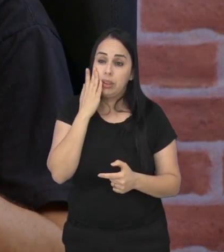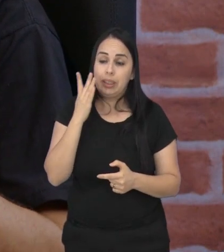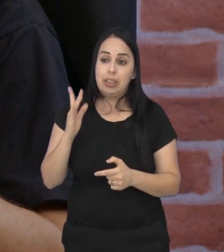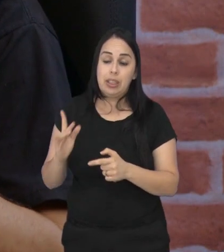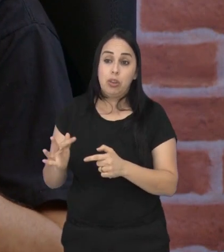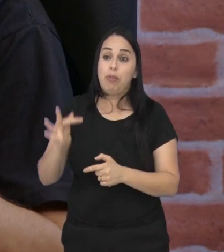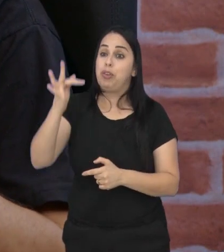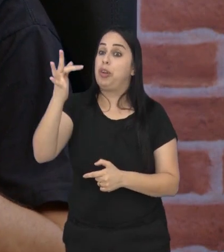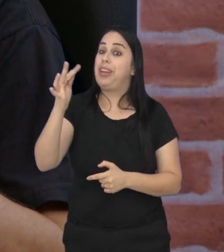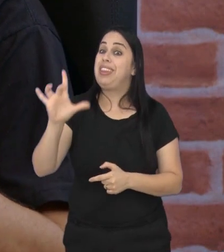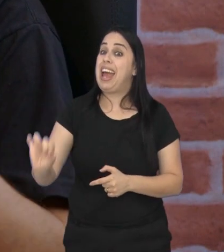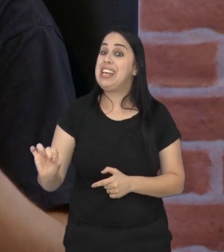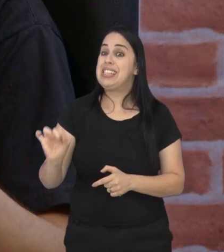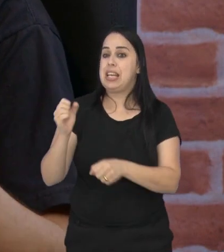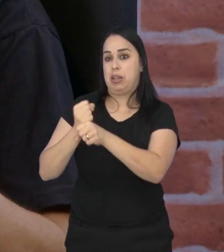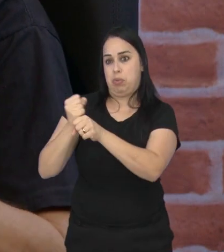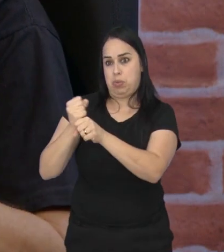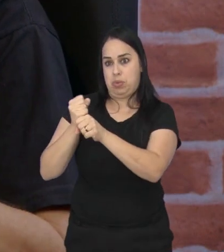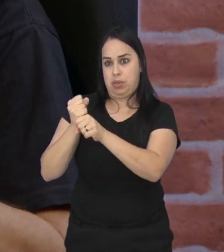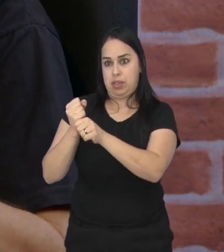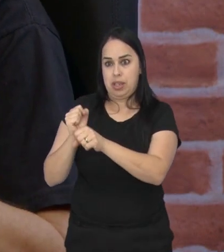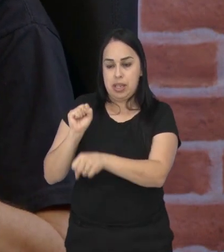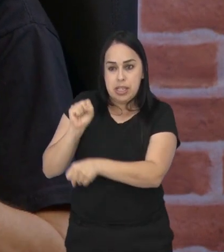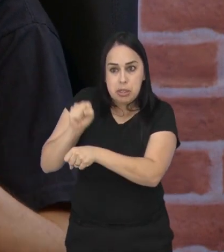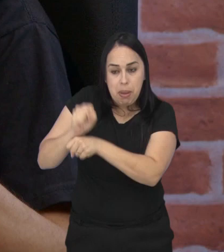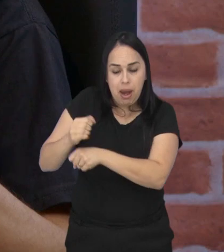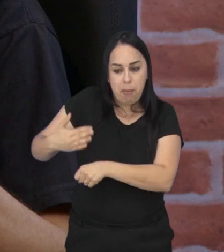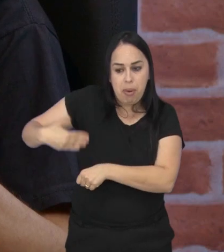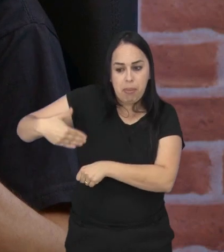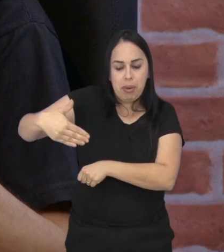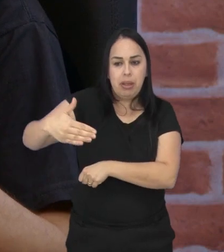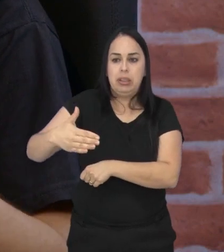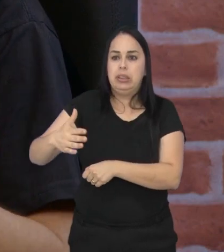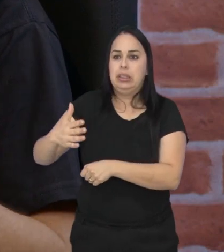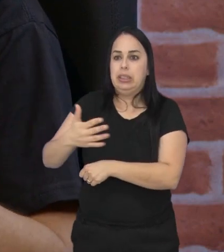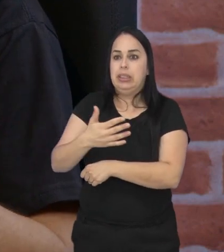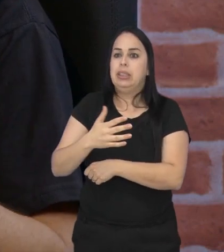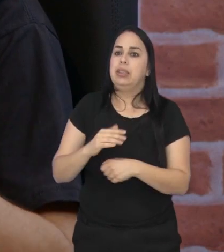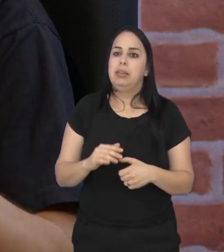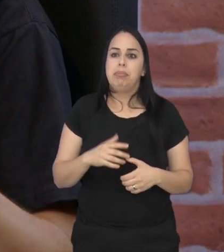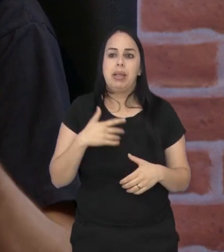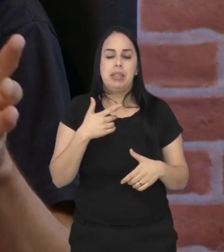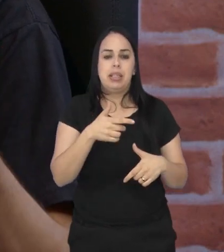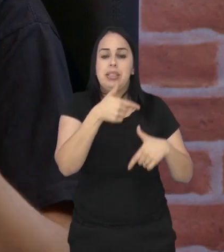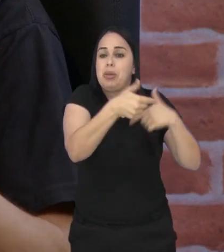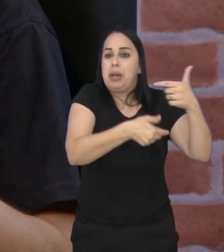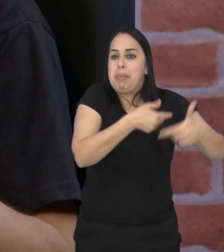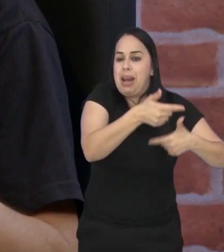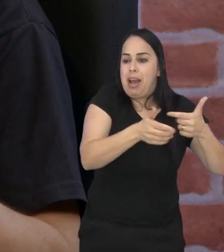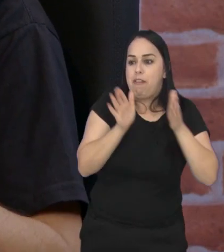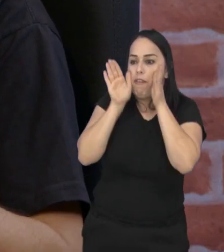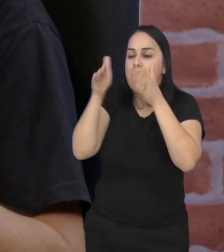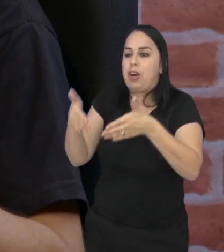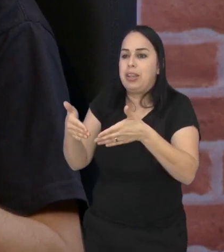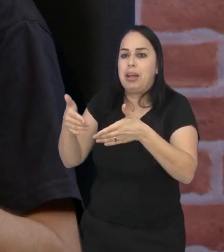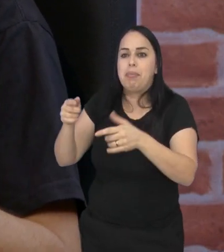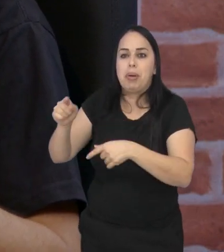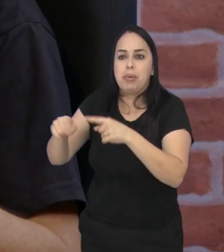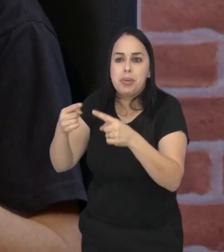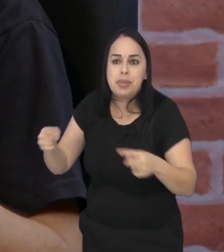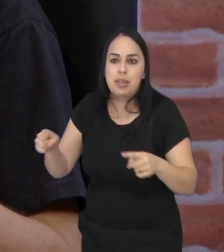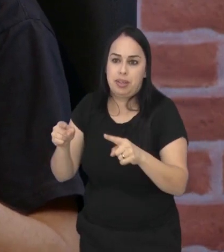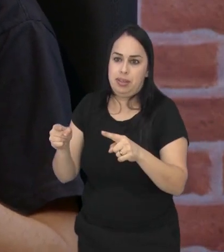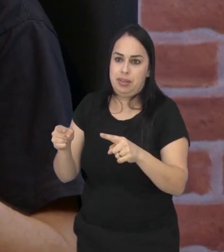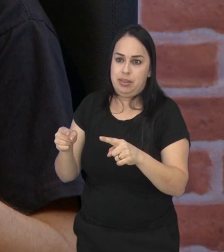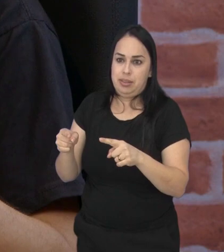Daqui 10 anos, se você começar hoje. Ele, pô, professor, não, mas se eu parar de trabalhar, eu vou ter mais tempo pra música. Mas você não tem mercado